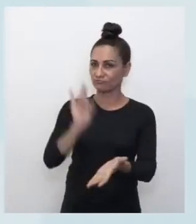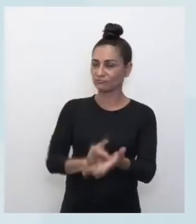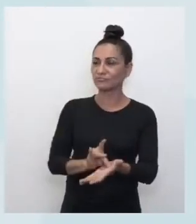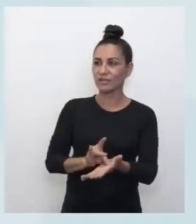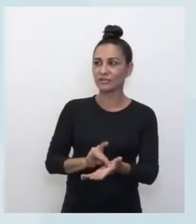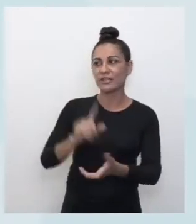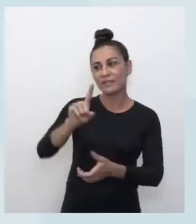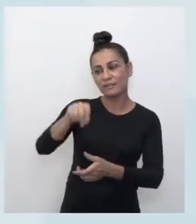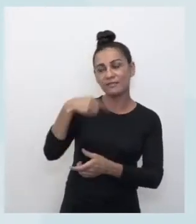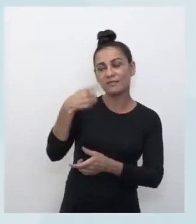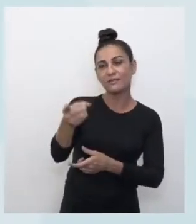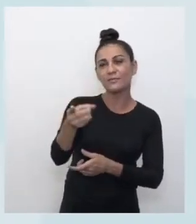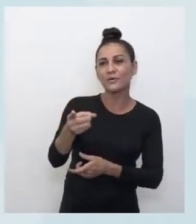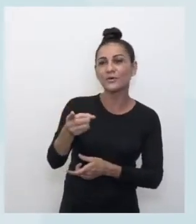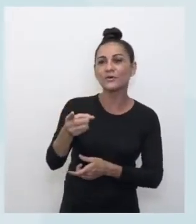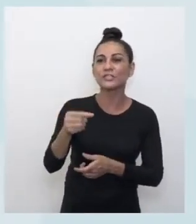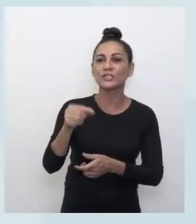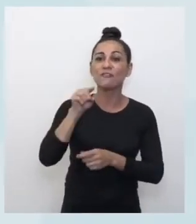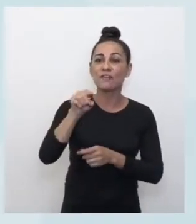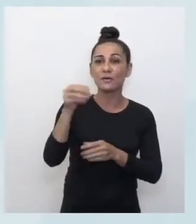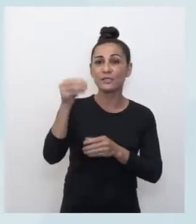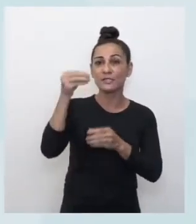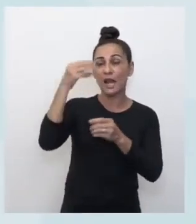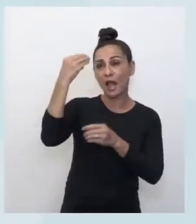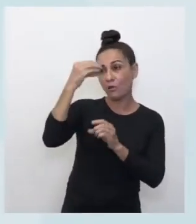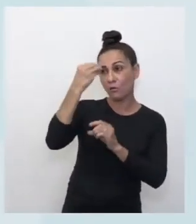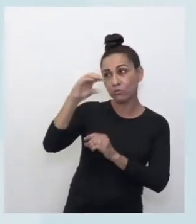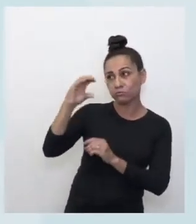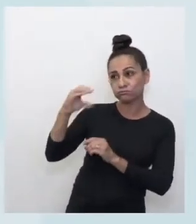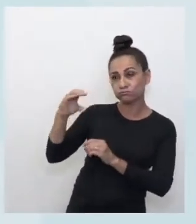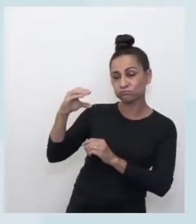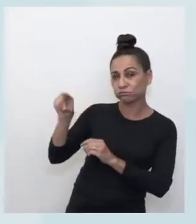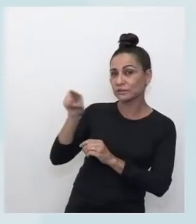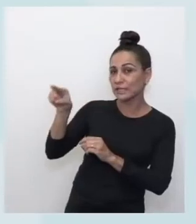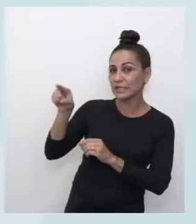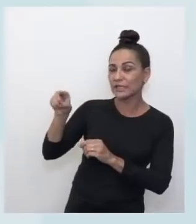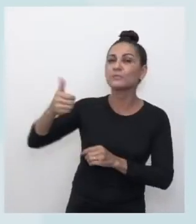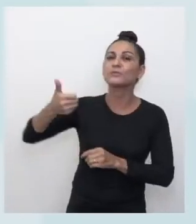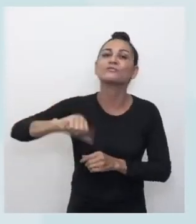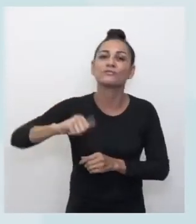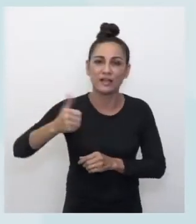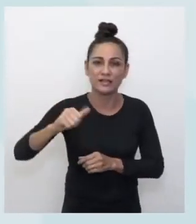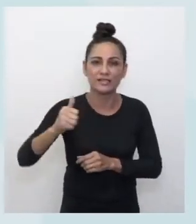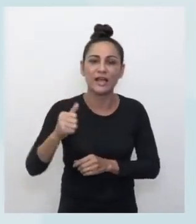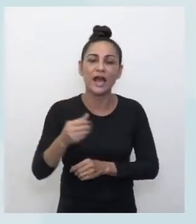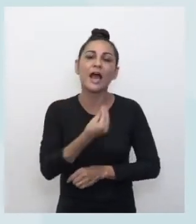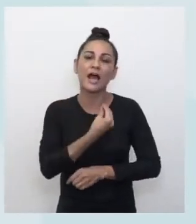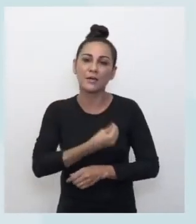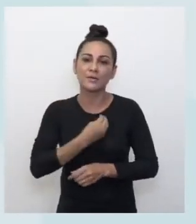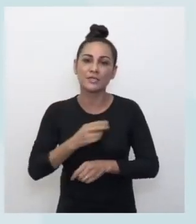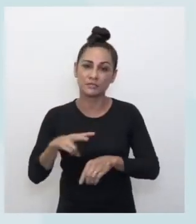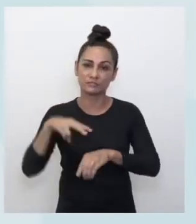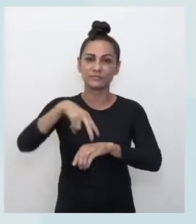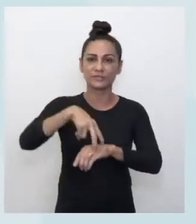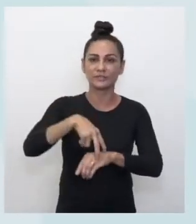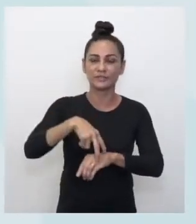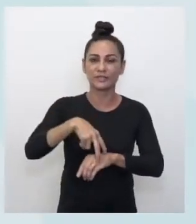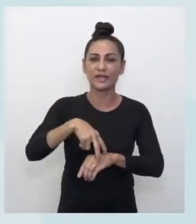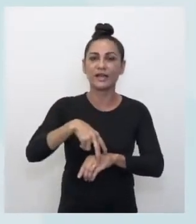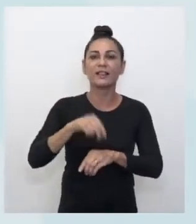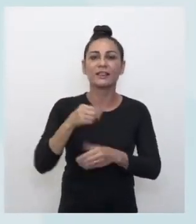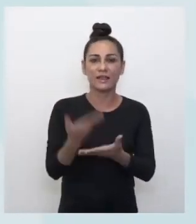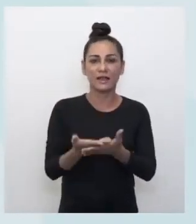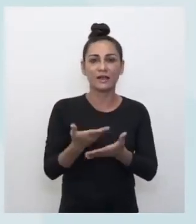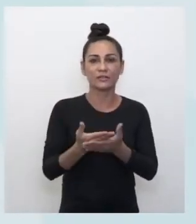aparecer depois, né? Lá no repositório, para que vocês possam validar a sua presença nessa aula através da resposta a essa questão. Então,